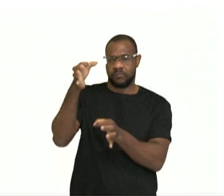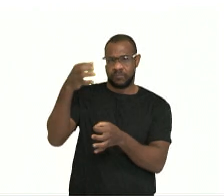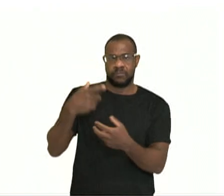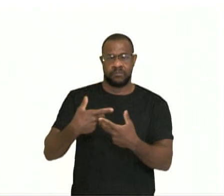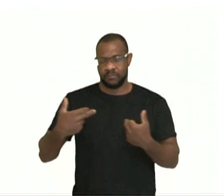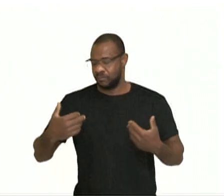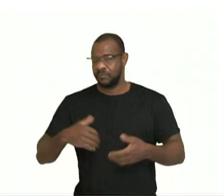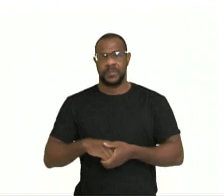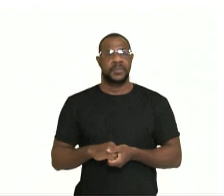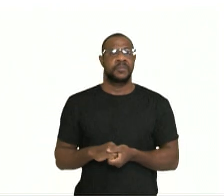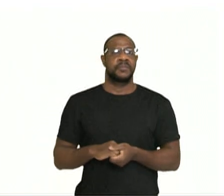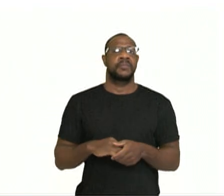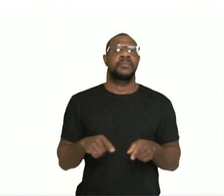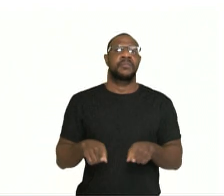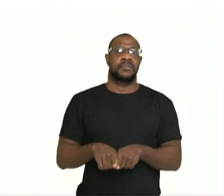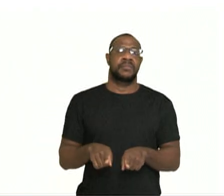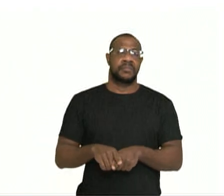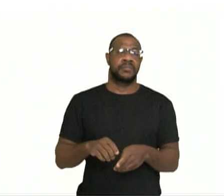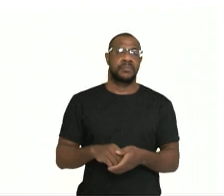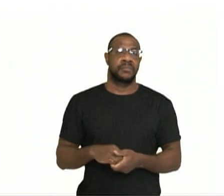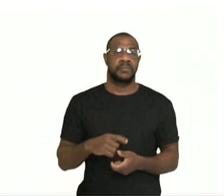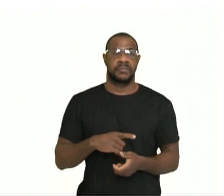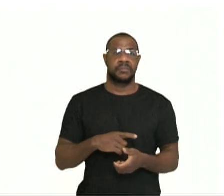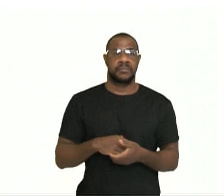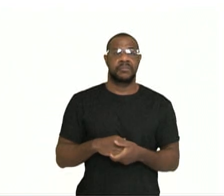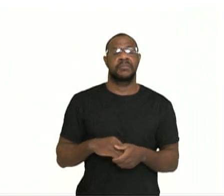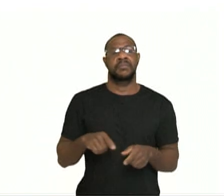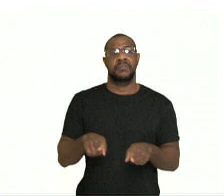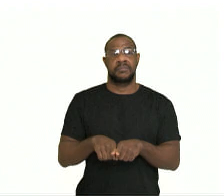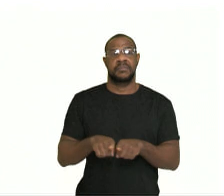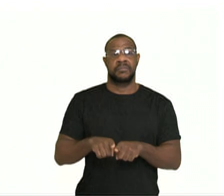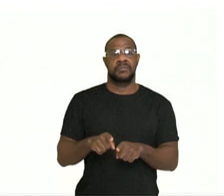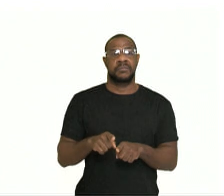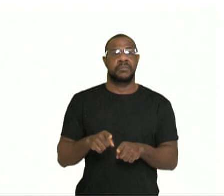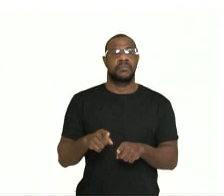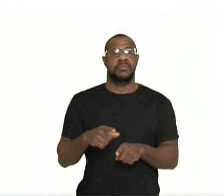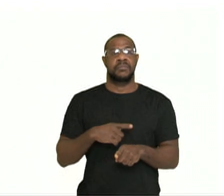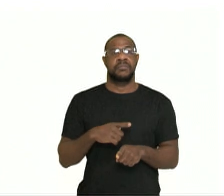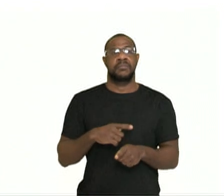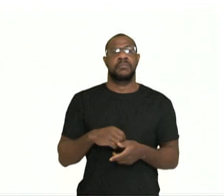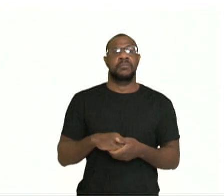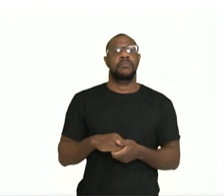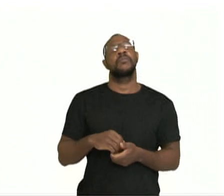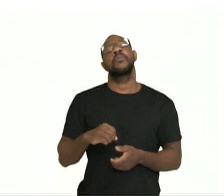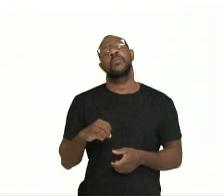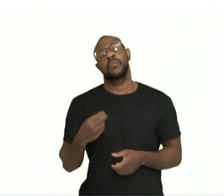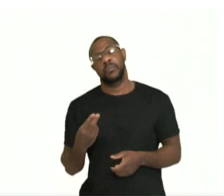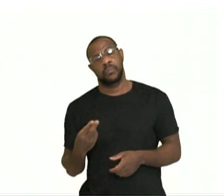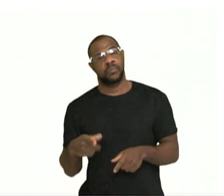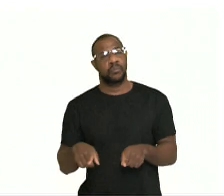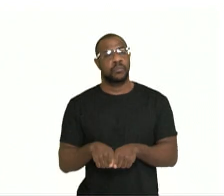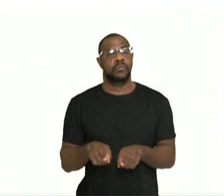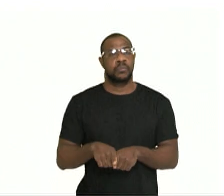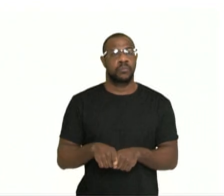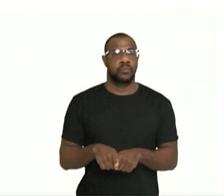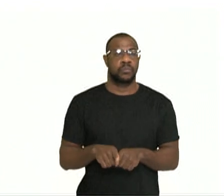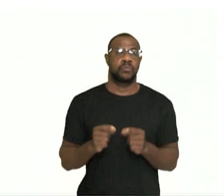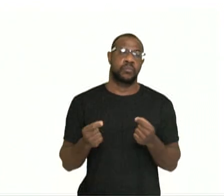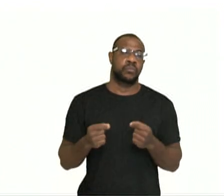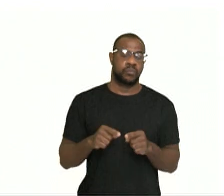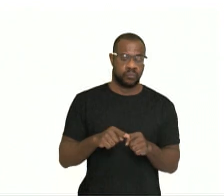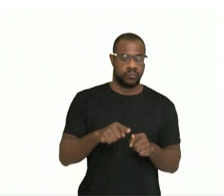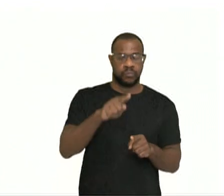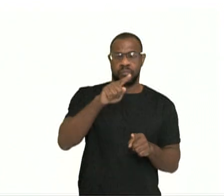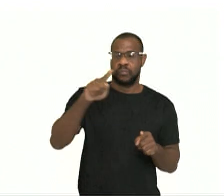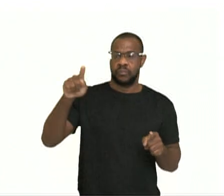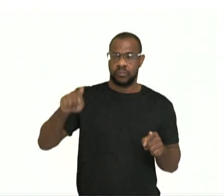sustentação, estafas, né, que vai segurar esse bambu, ou então um quadrante fixo, né, um